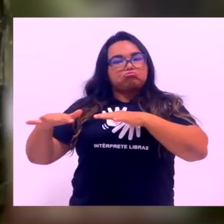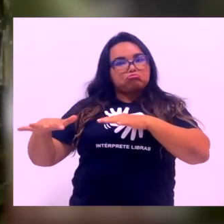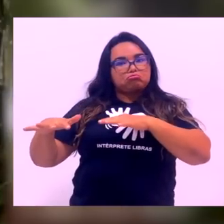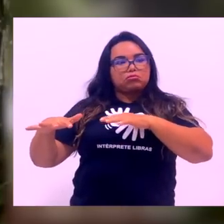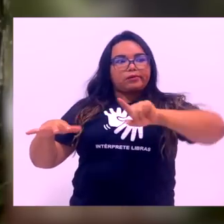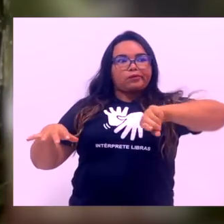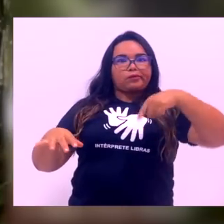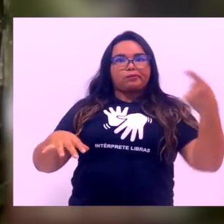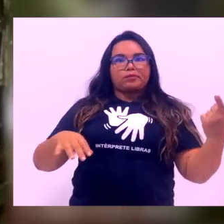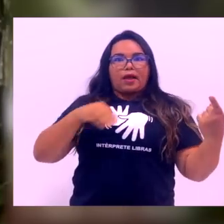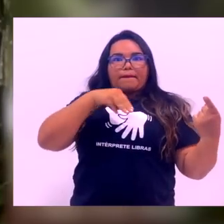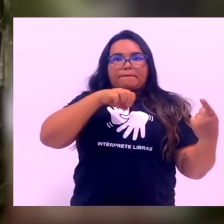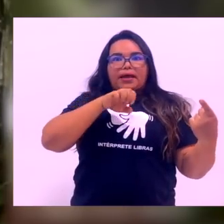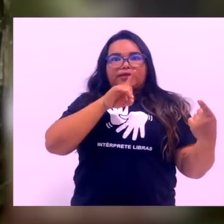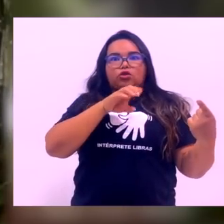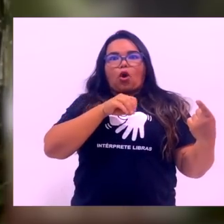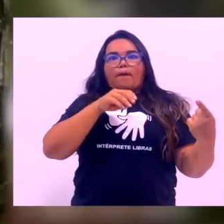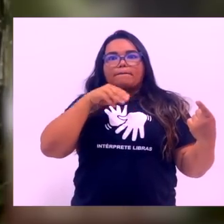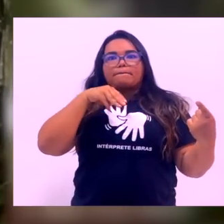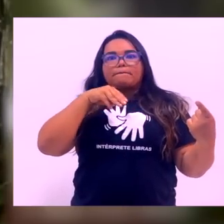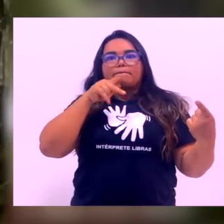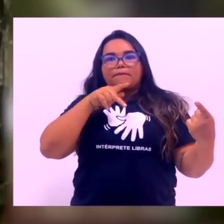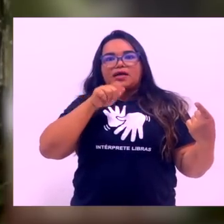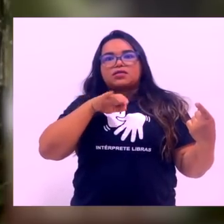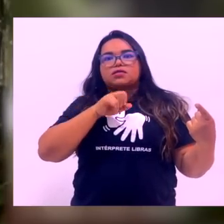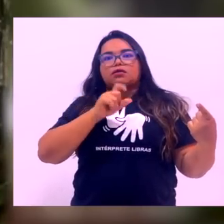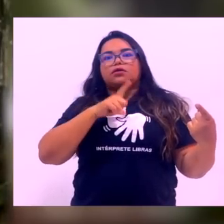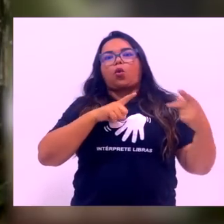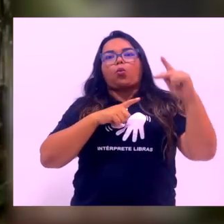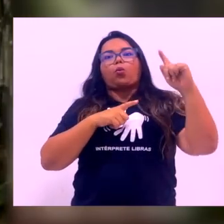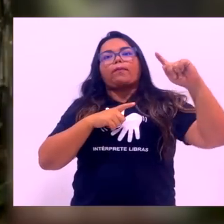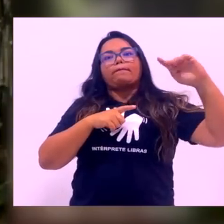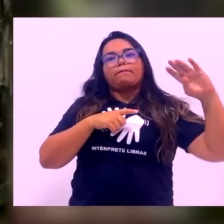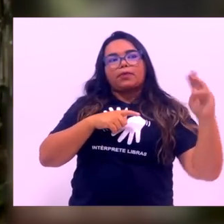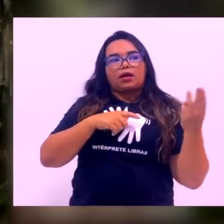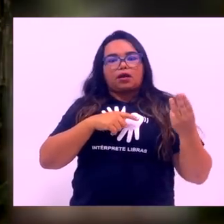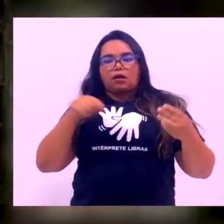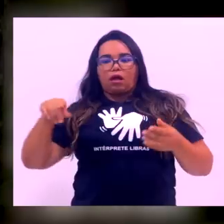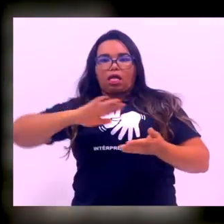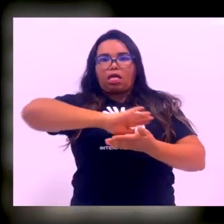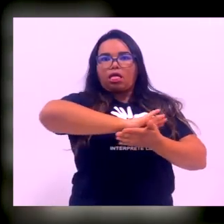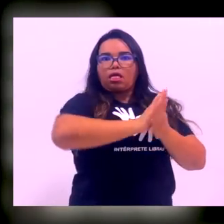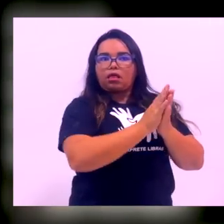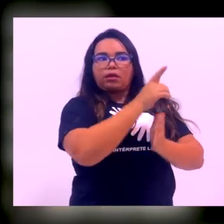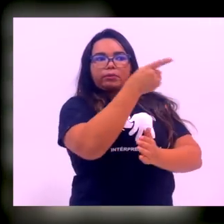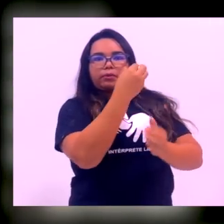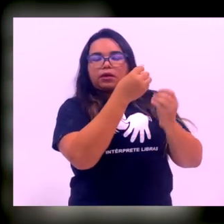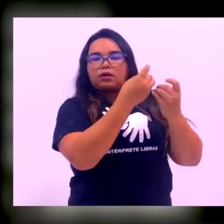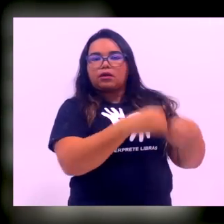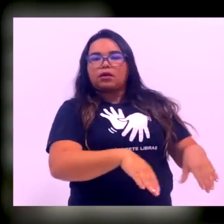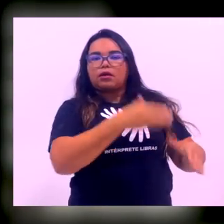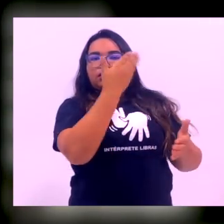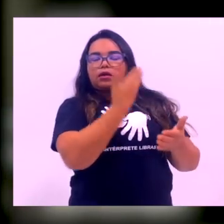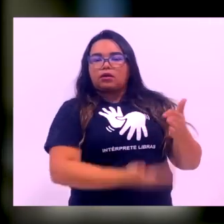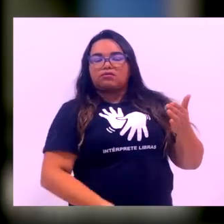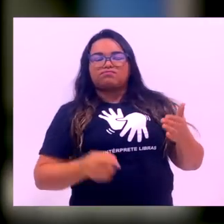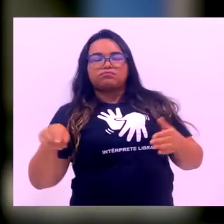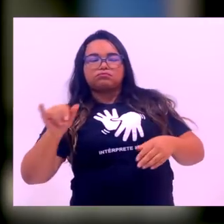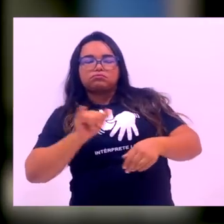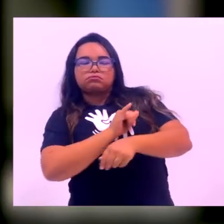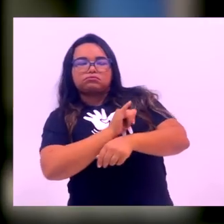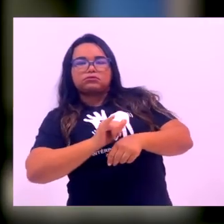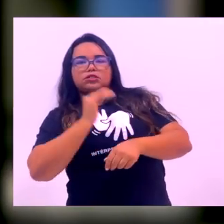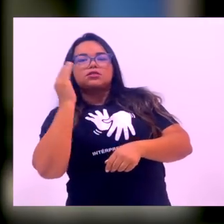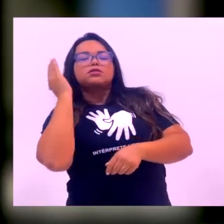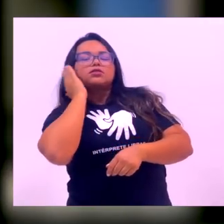os Medo-Persas tinham um exército de 1 milhão de soldados. Ele os esmagou. Ele era um grande estrategista e